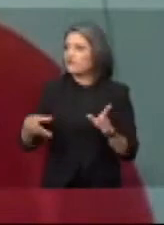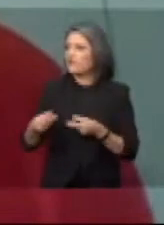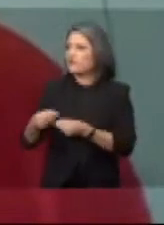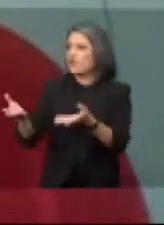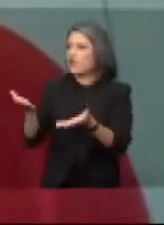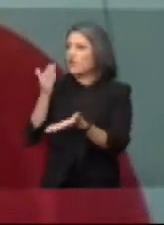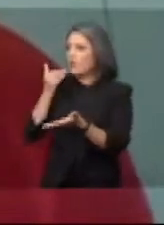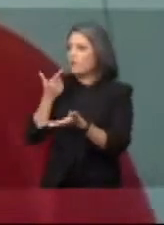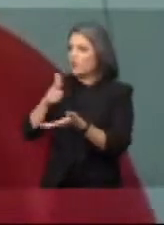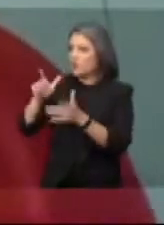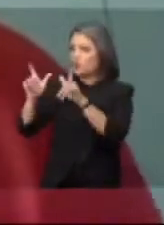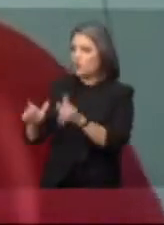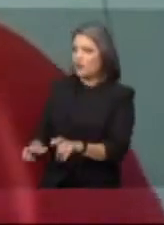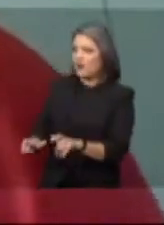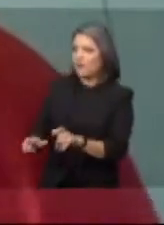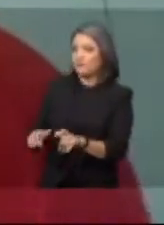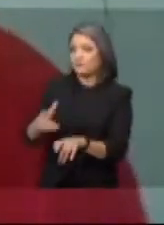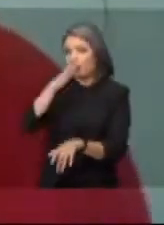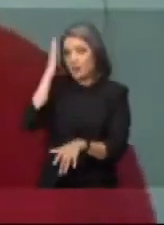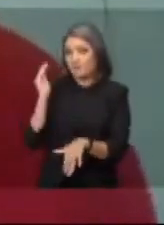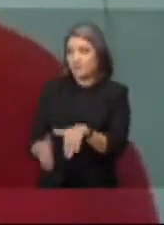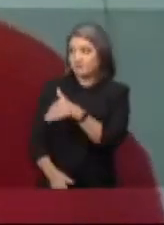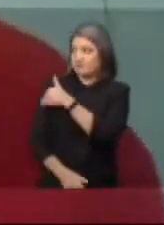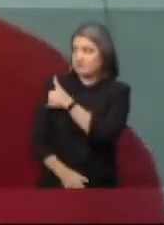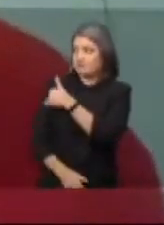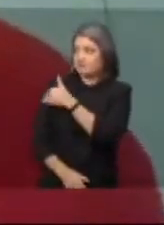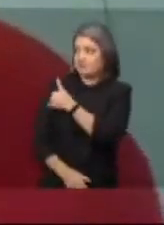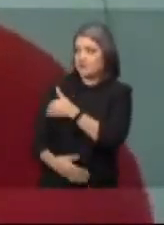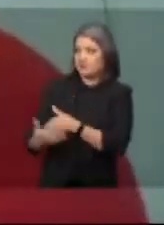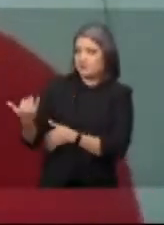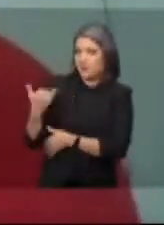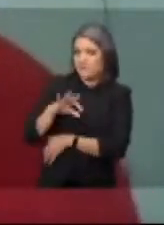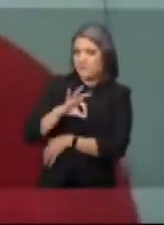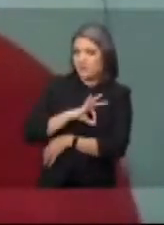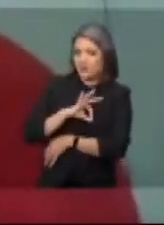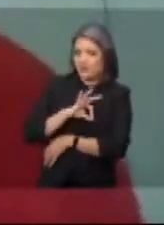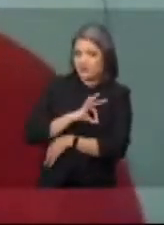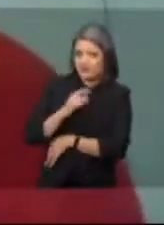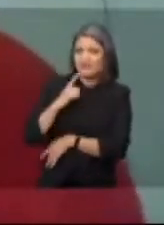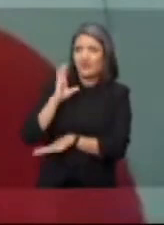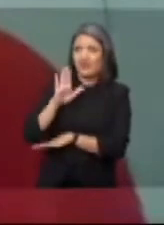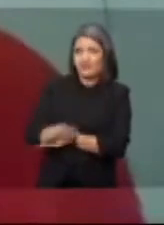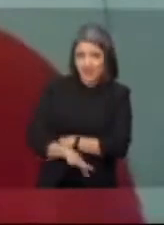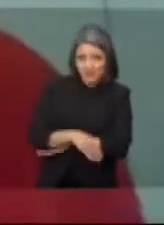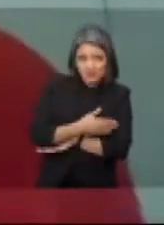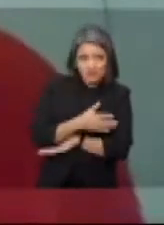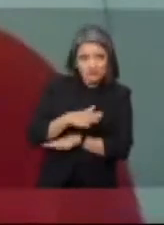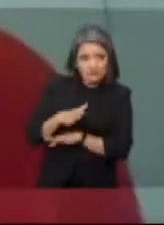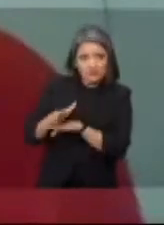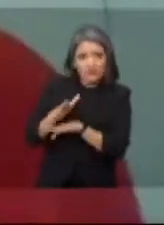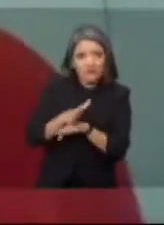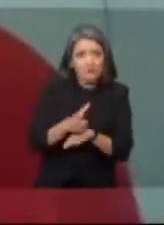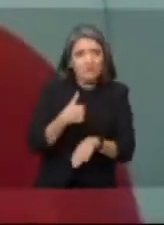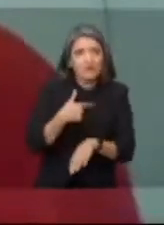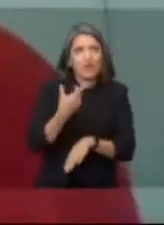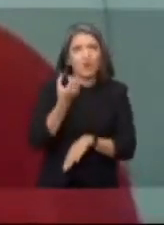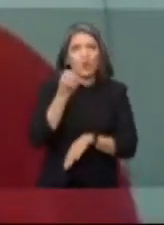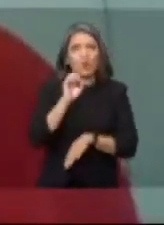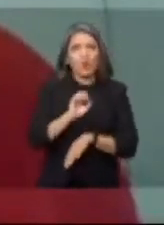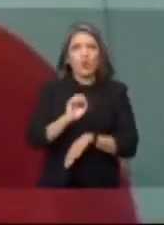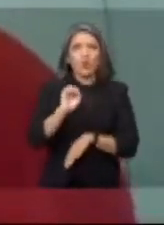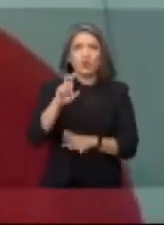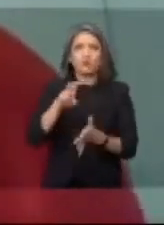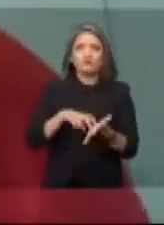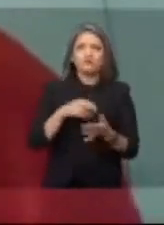marmitex, eu fui abordado pela polícia, nós ficamos a tarde inteira no distrito, eu saí 8 horas